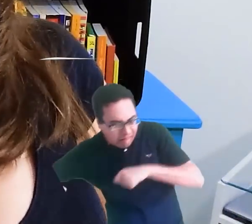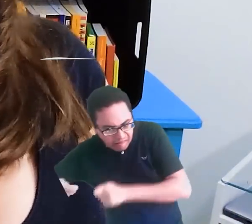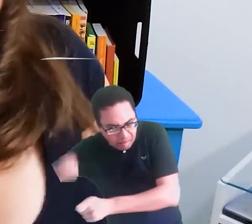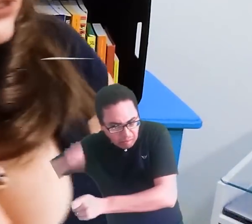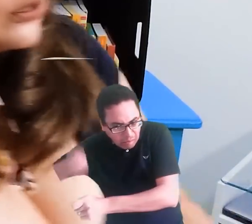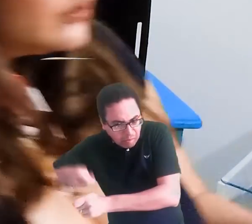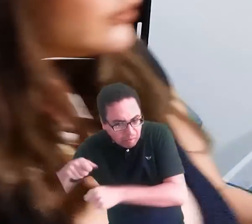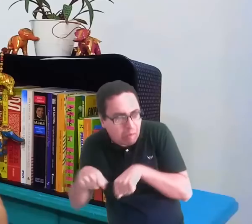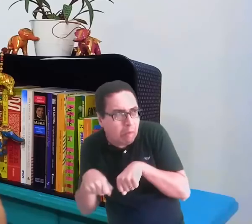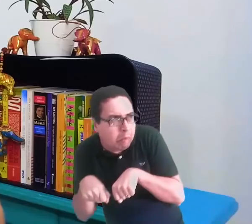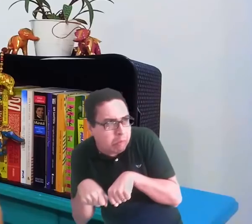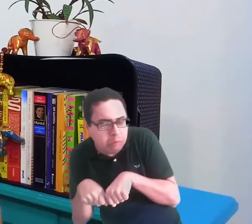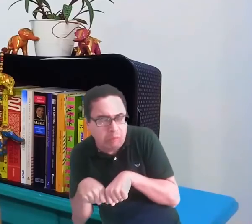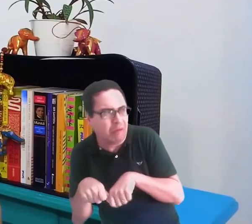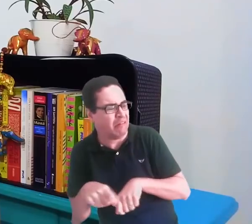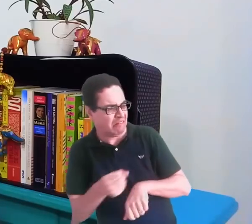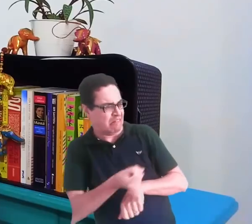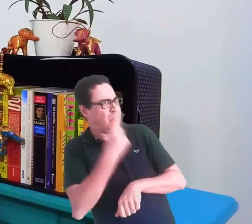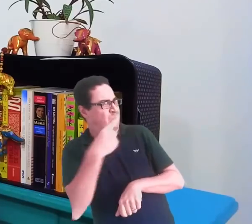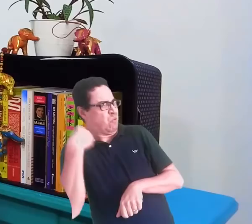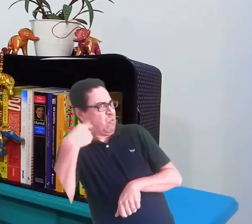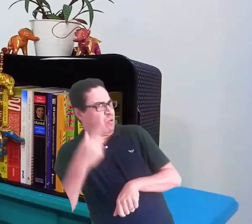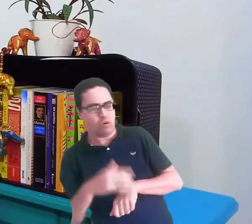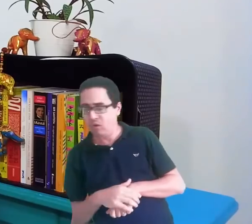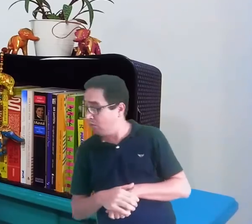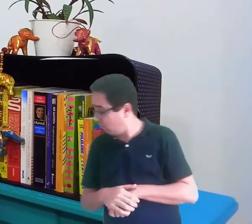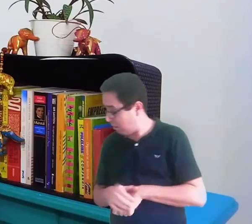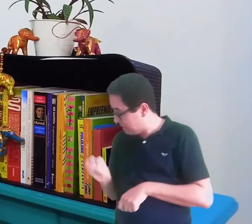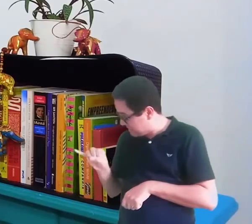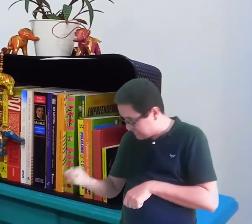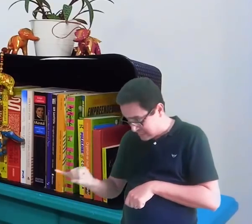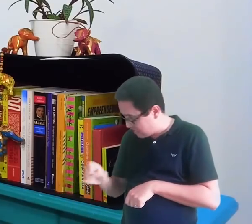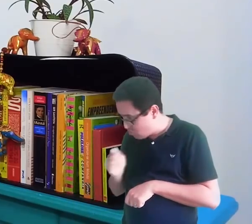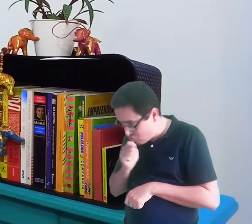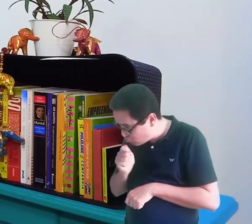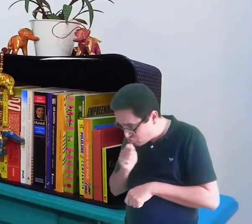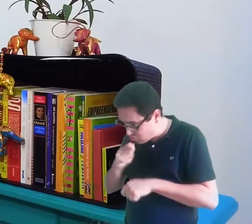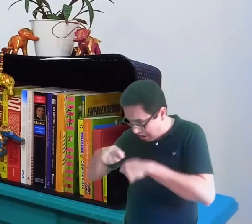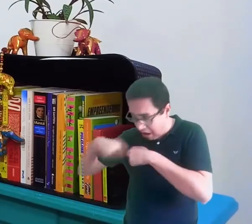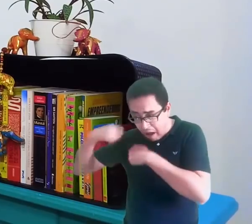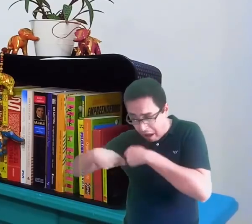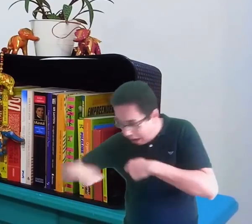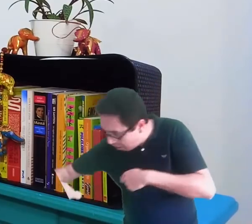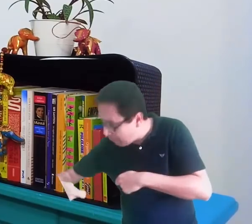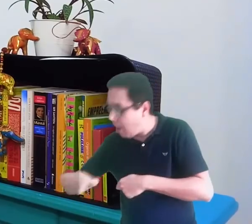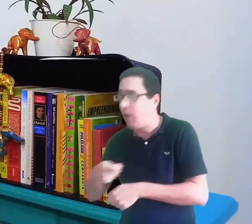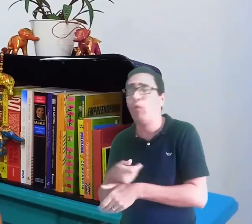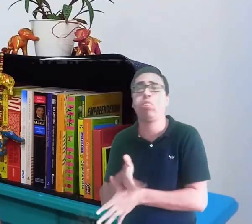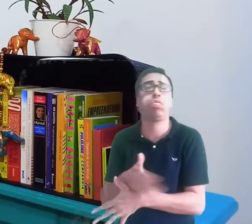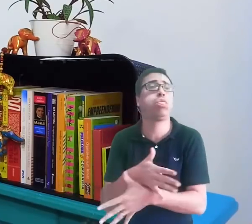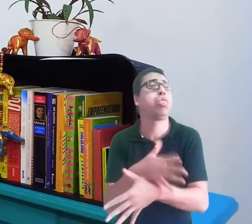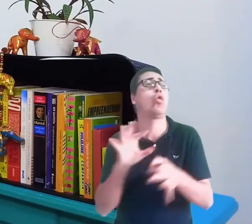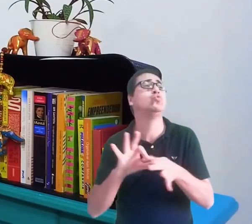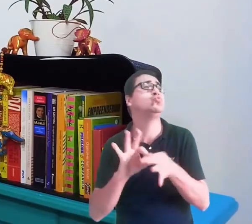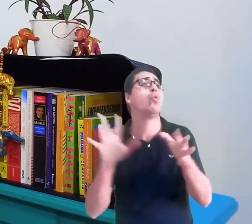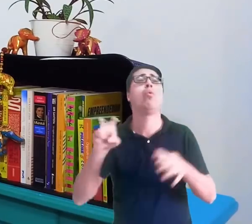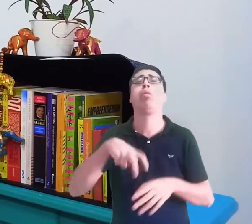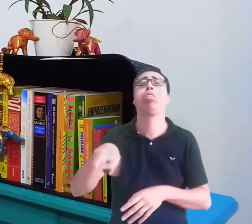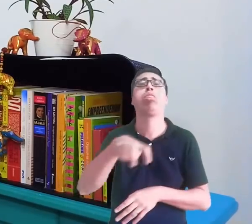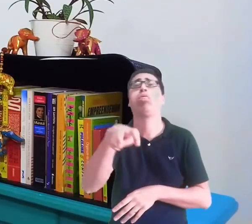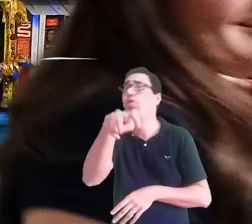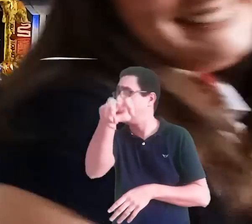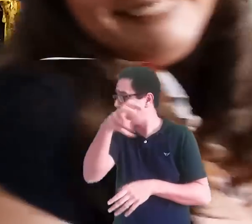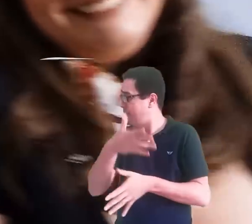mais maluca! Mas se você não o amarrar, ele sai andando e se perde. E meu amigo soltou outra risada.